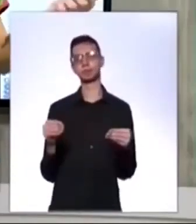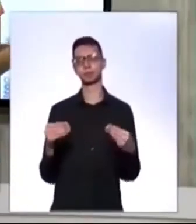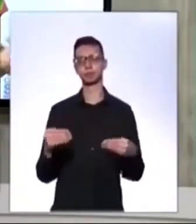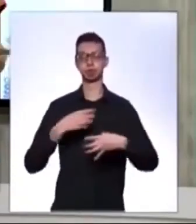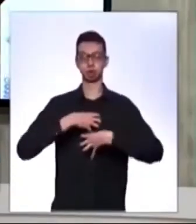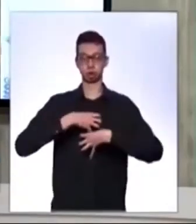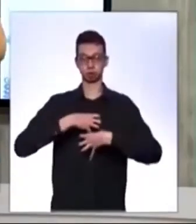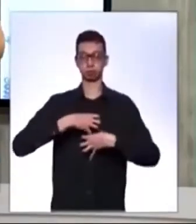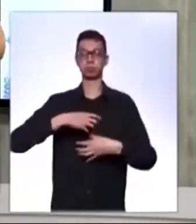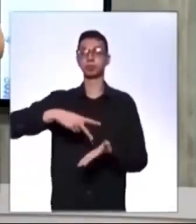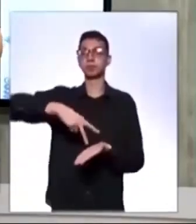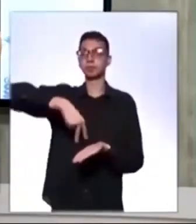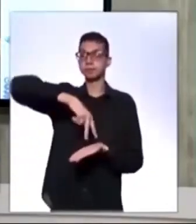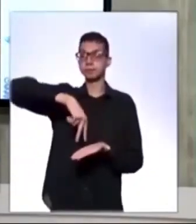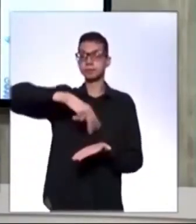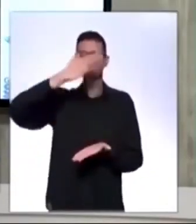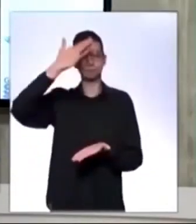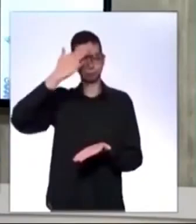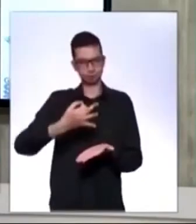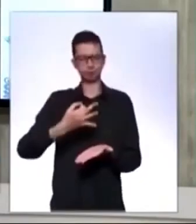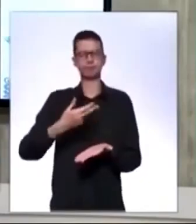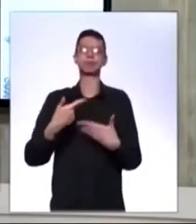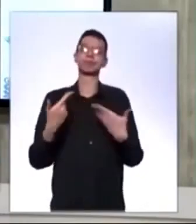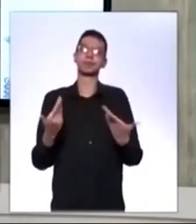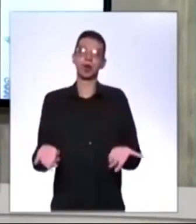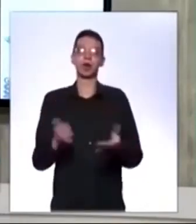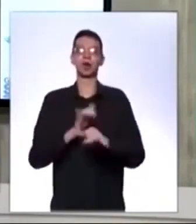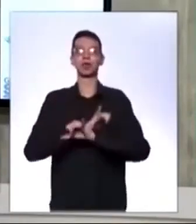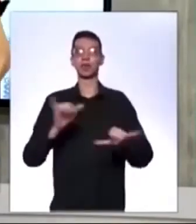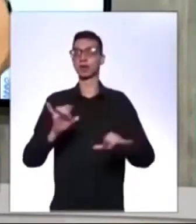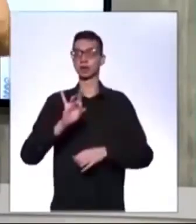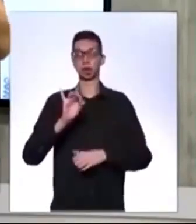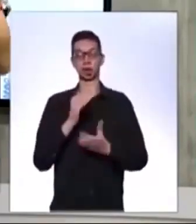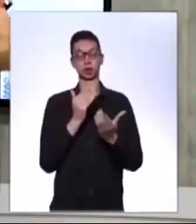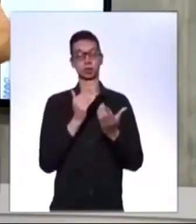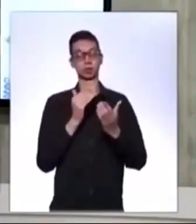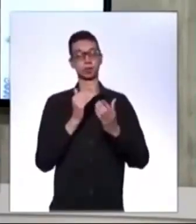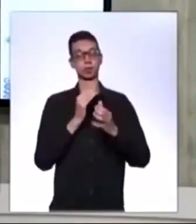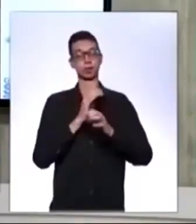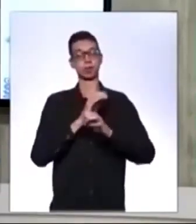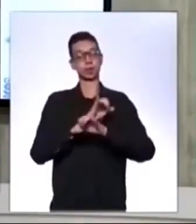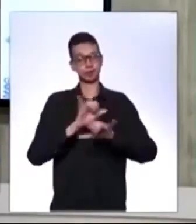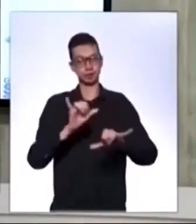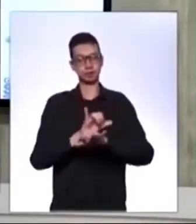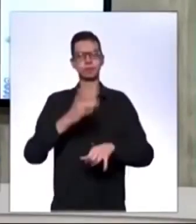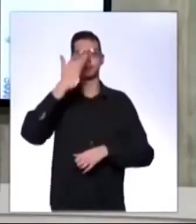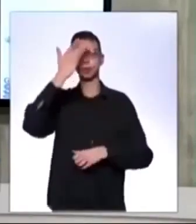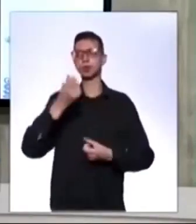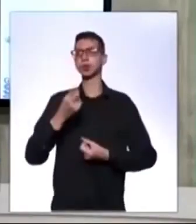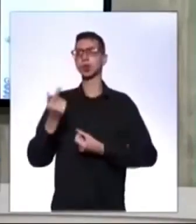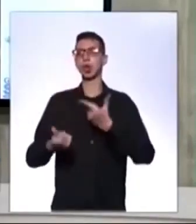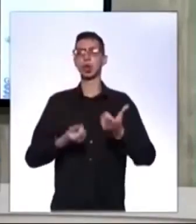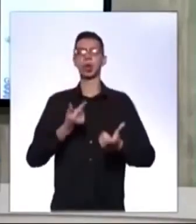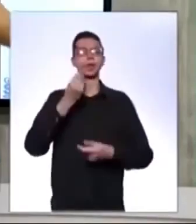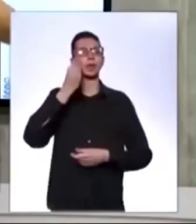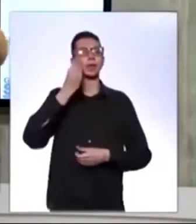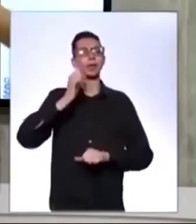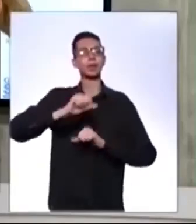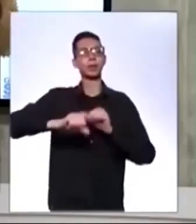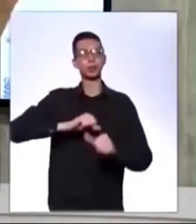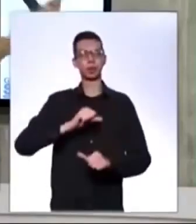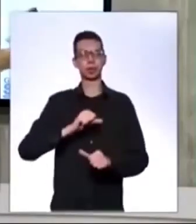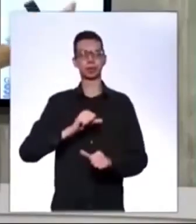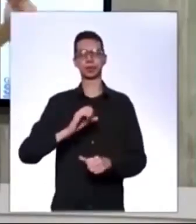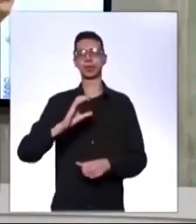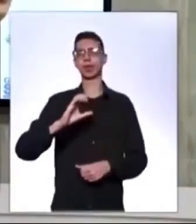né? Fica aqui só um comentário, né? Uma reflexão. Hoje, né? As pessoas estão tentando mudar um pouco essa questão da dança clássica, né? Porque a dança clássica sempre